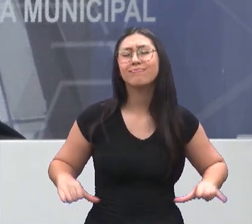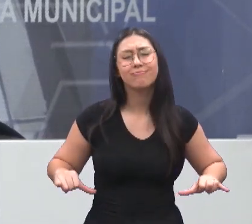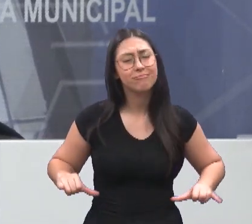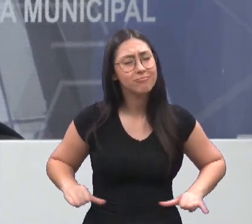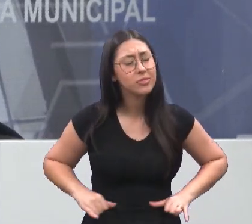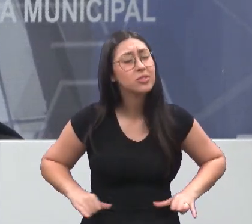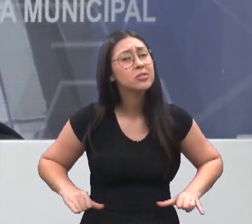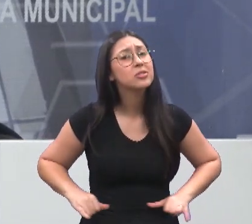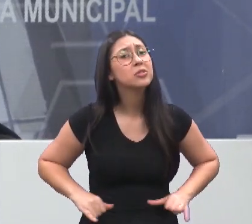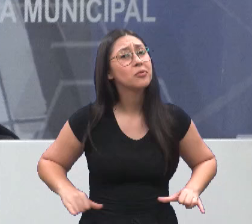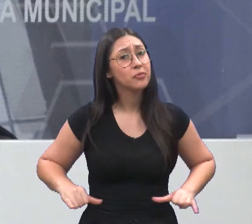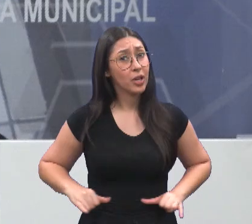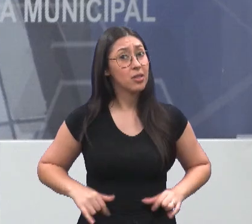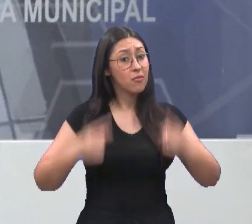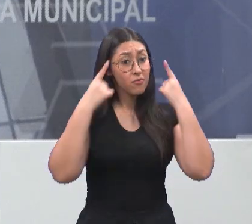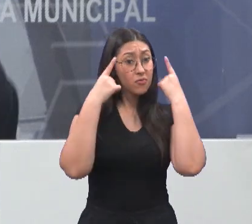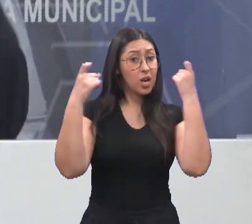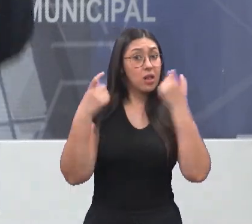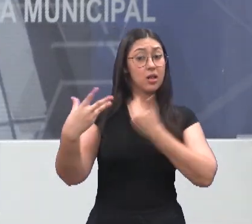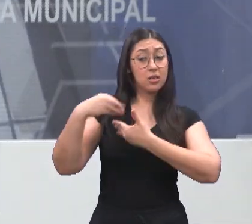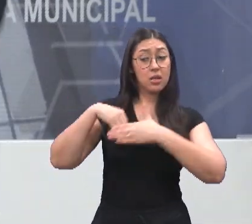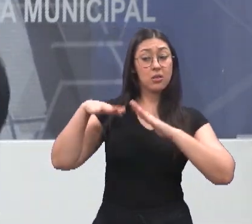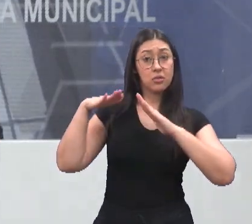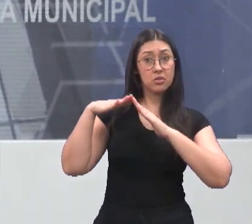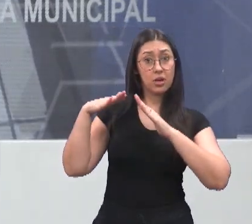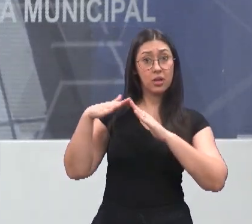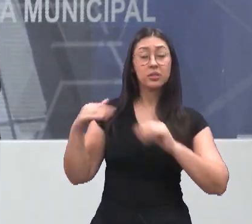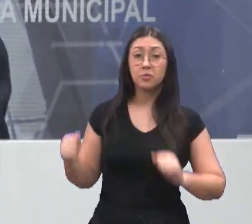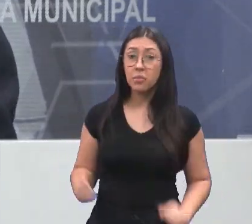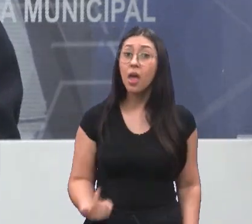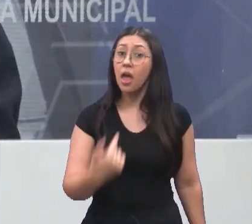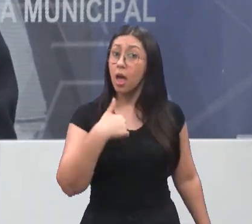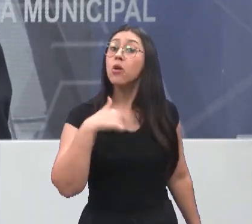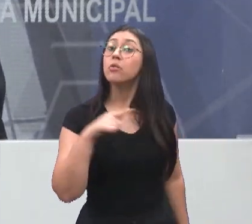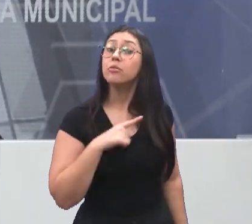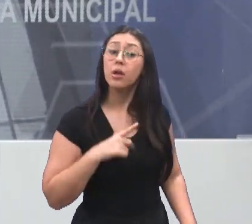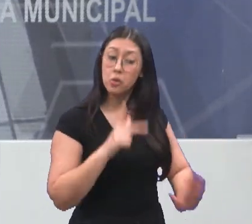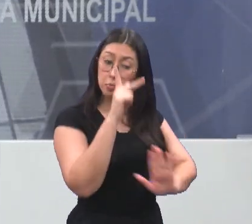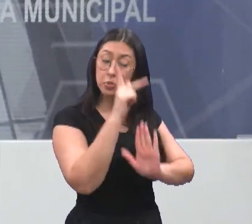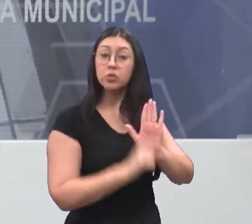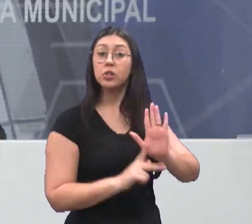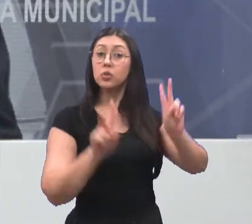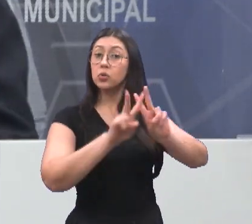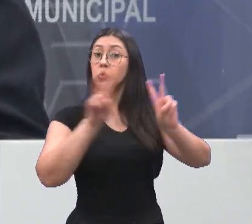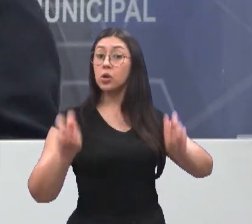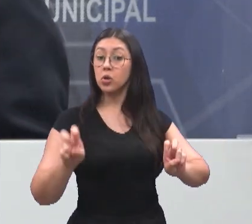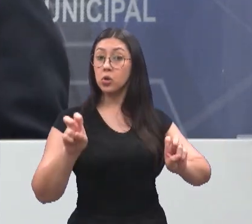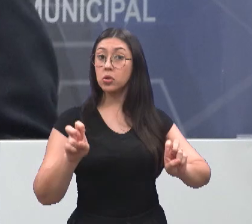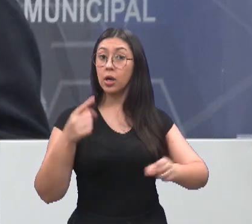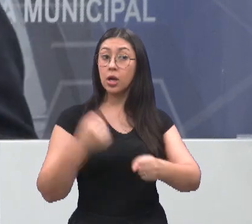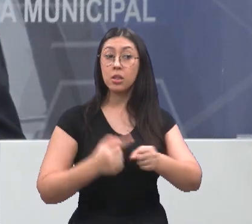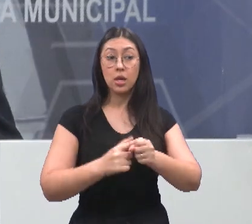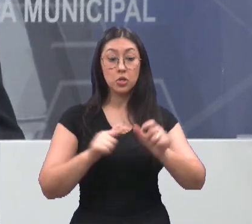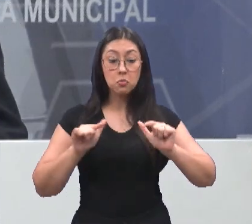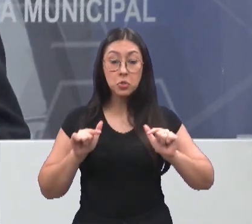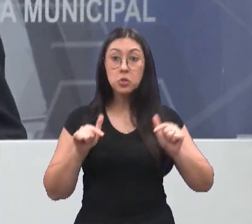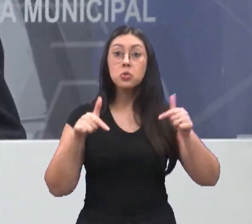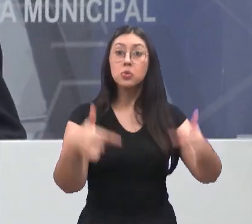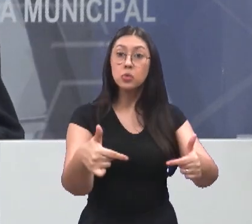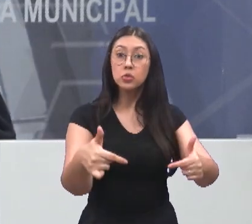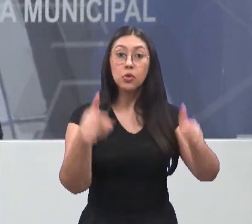a questão da violência doméstica. Eu tenho um projeto a respeito de uma política municipal